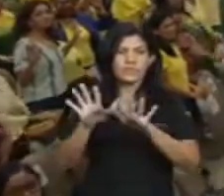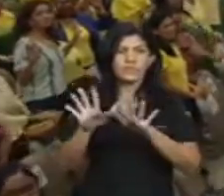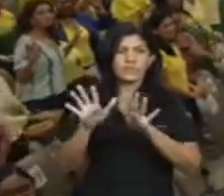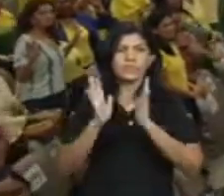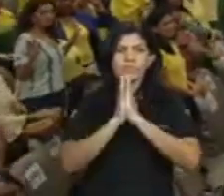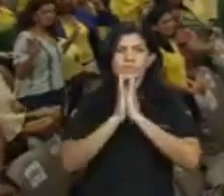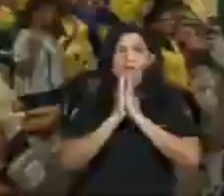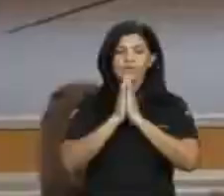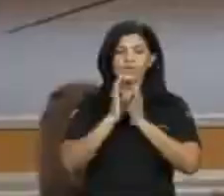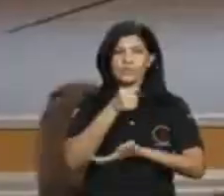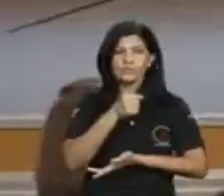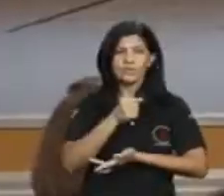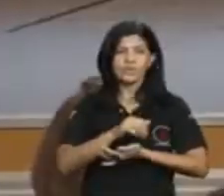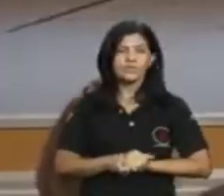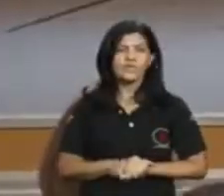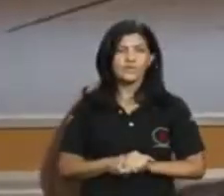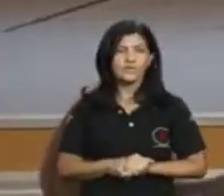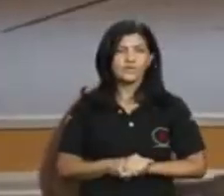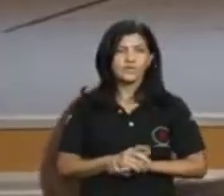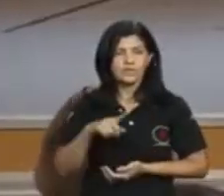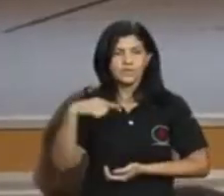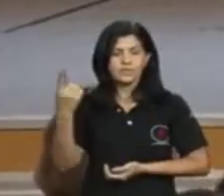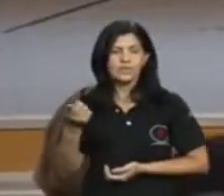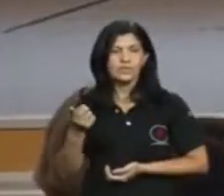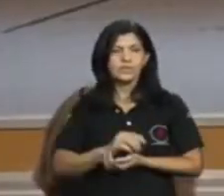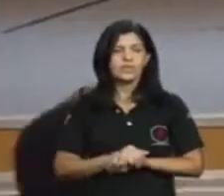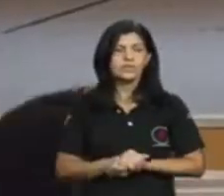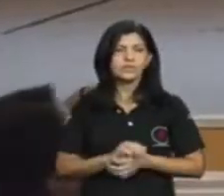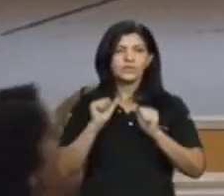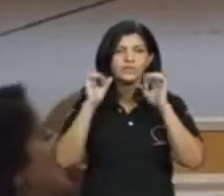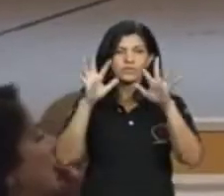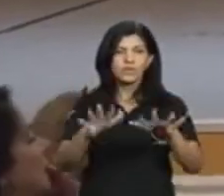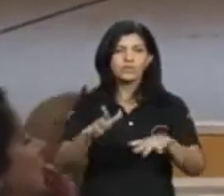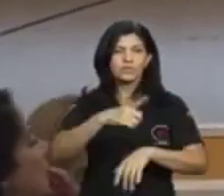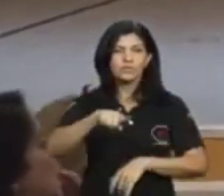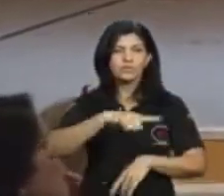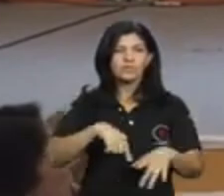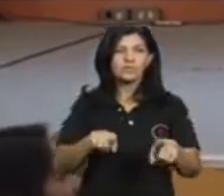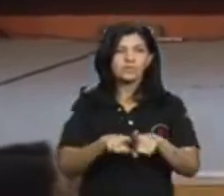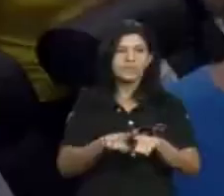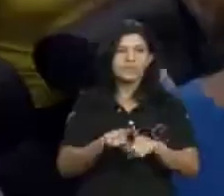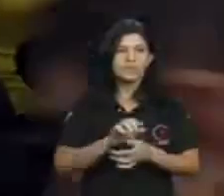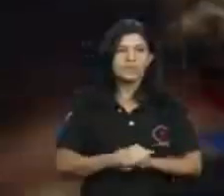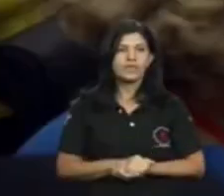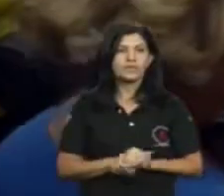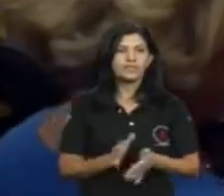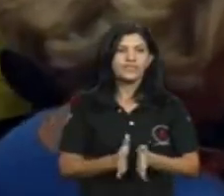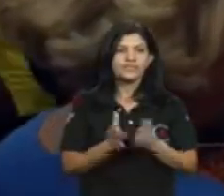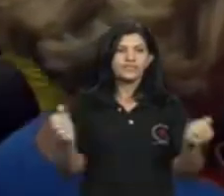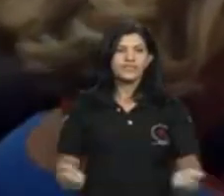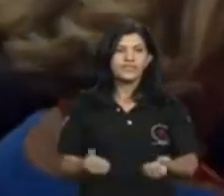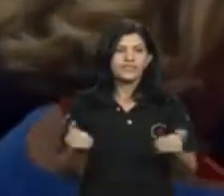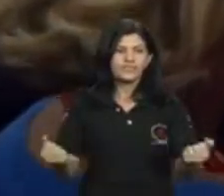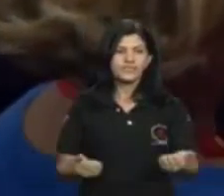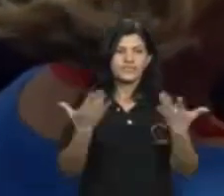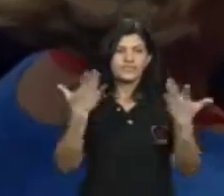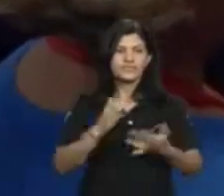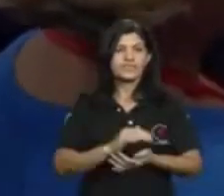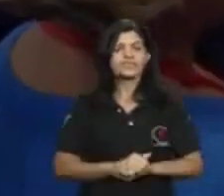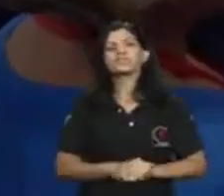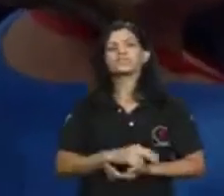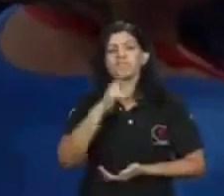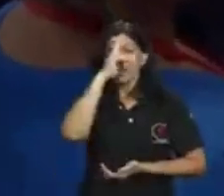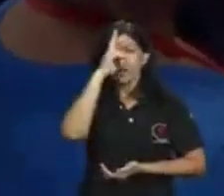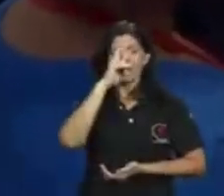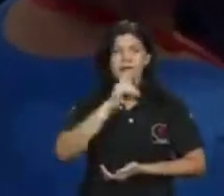Leva o microfone e eu depois já vou dar a bênção apostólica, tá ok? Aleluia. Aleluia. Lembre-se, irmãos,